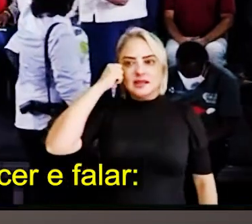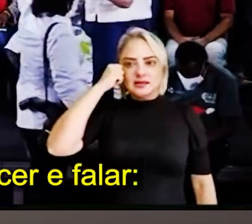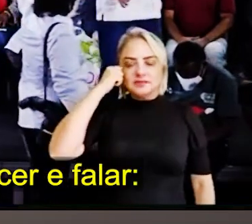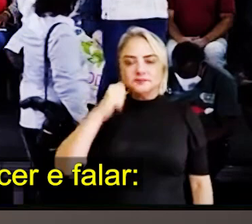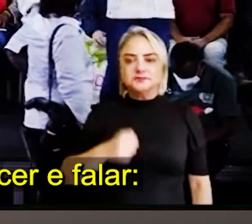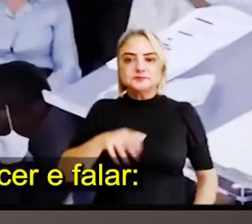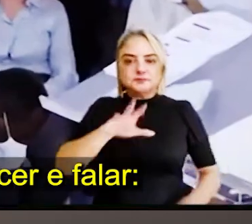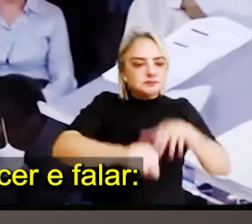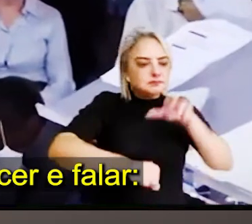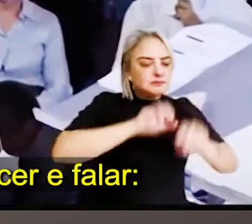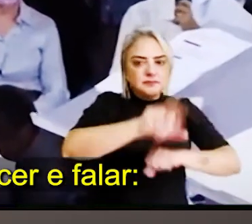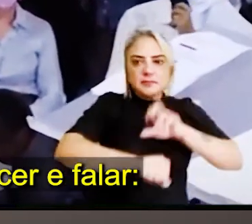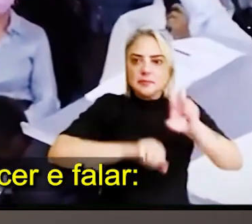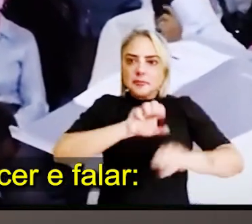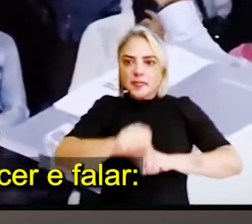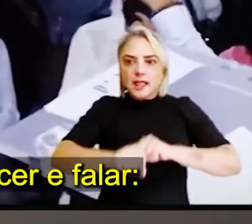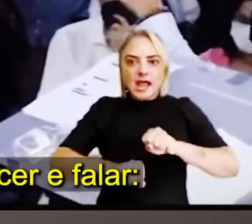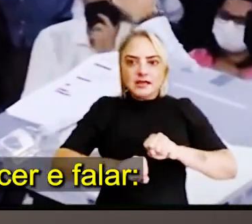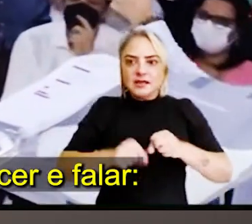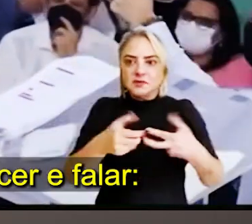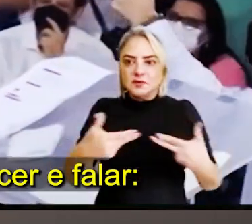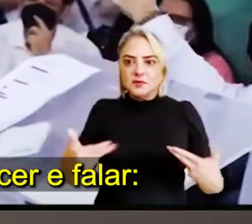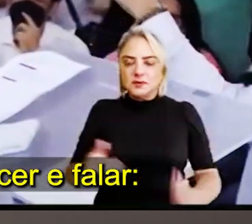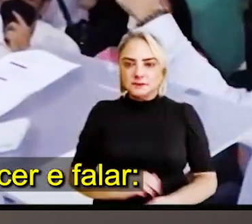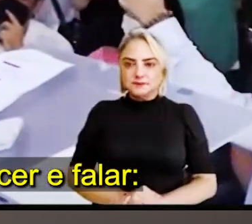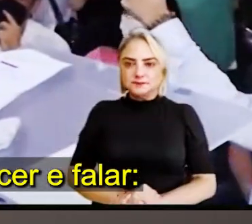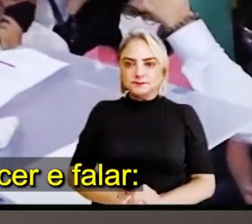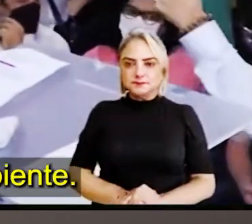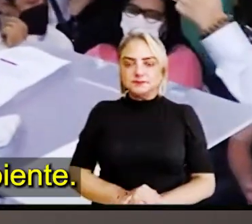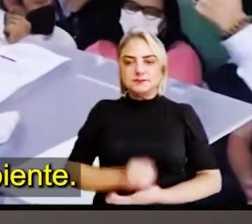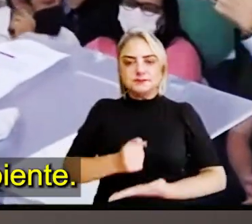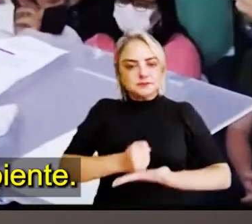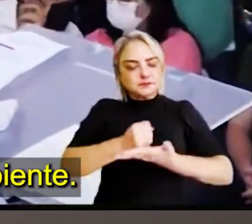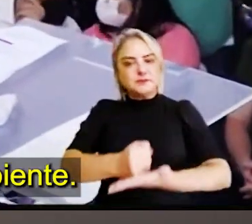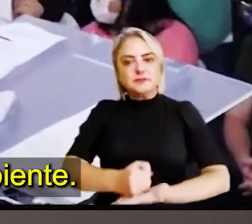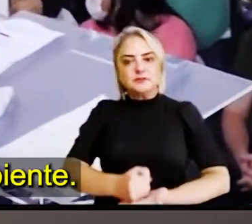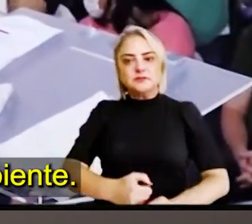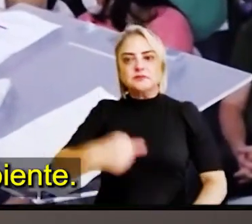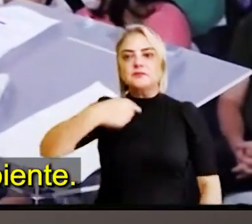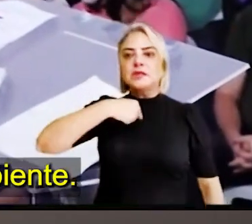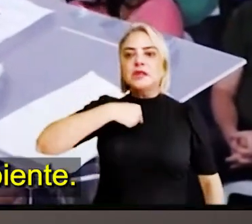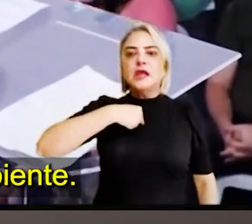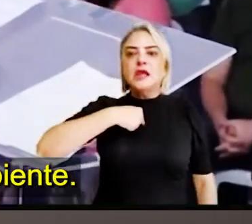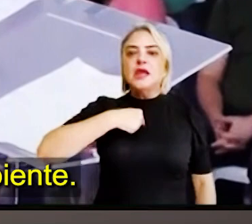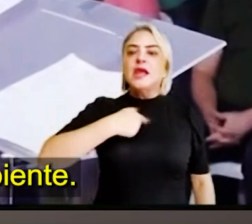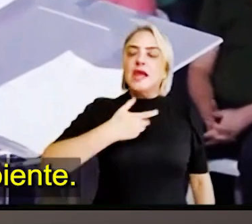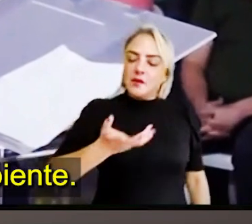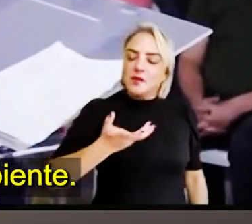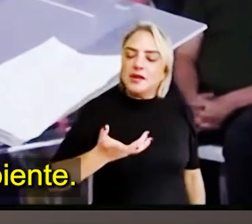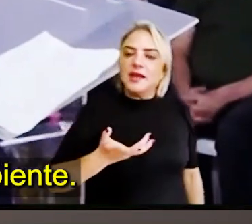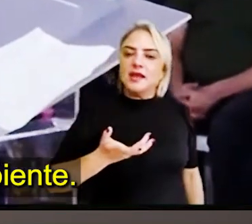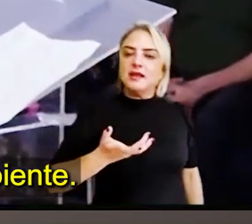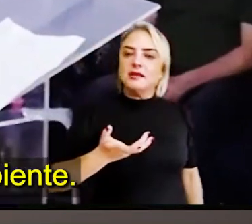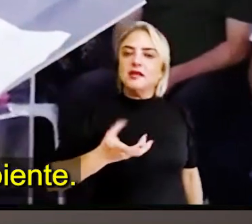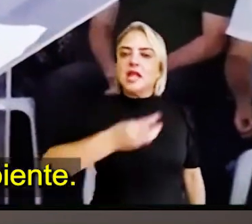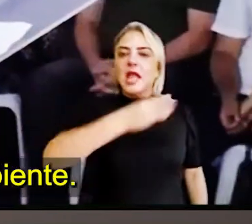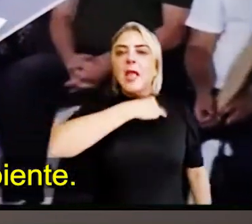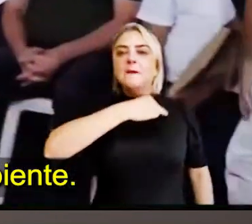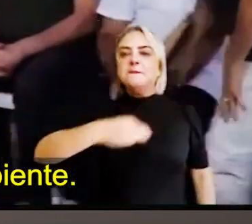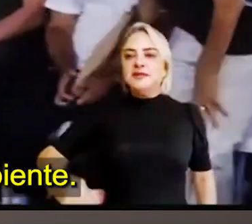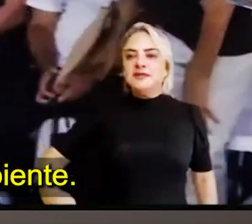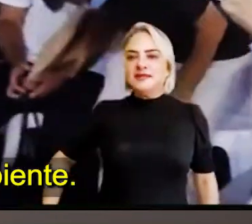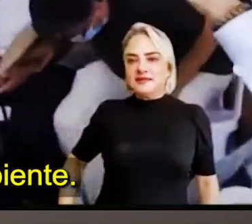catadora de material reciclável, se oferecer e falar, eu quero ser ministra do